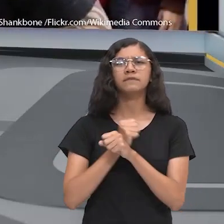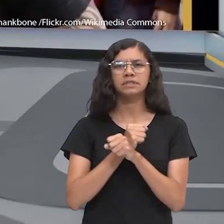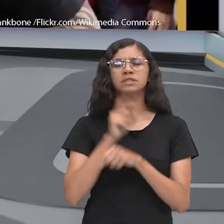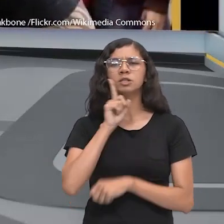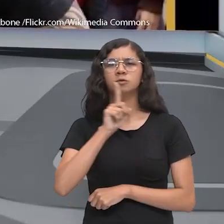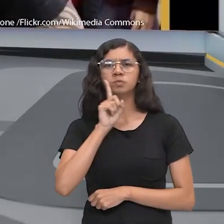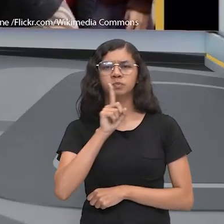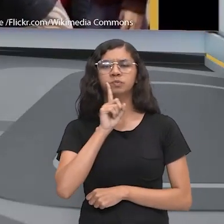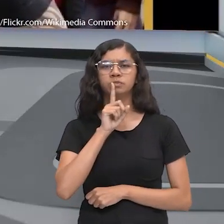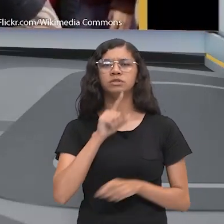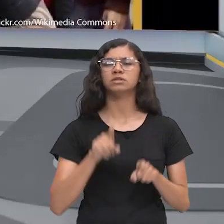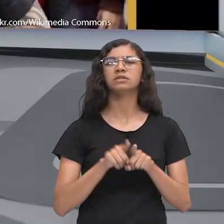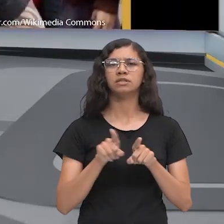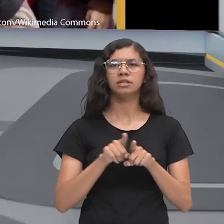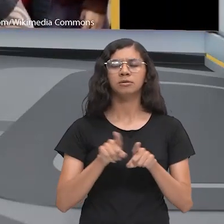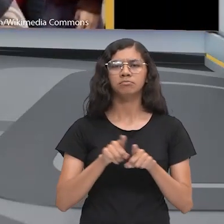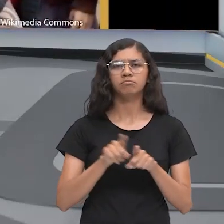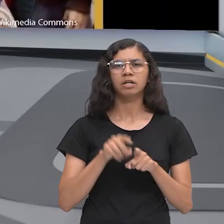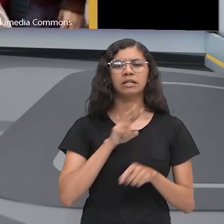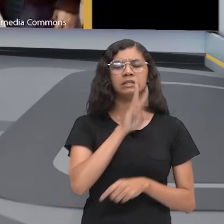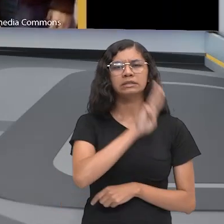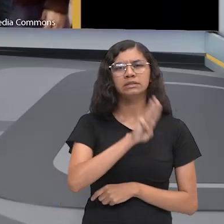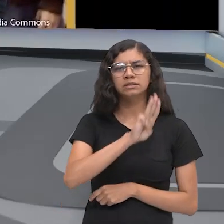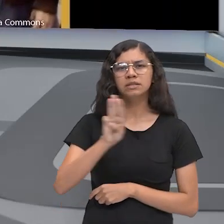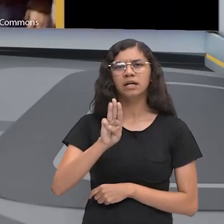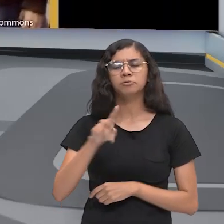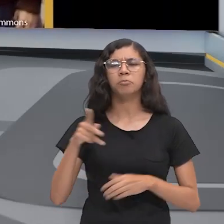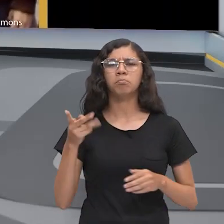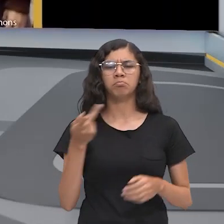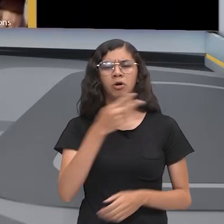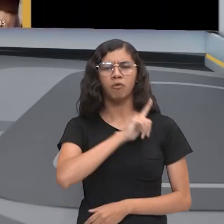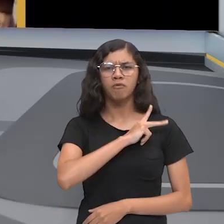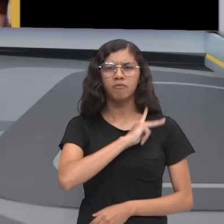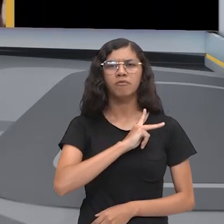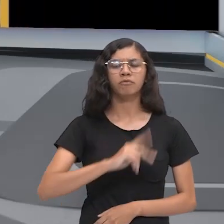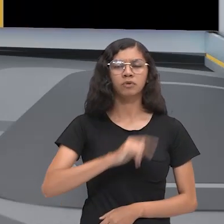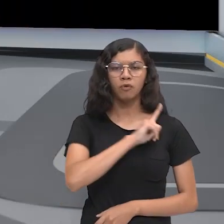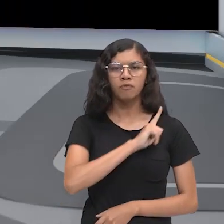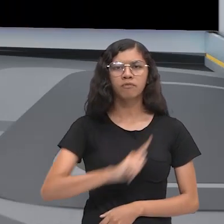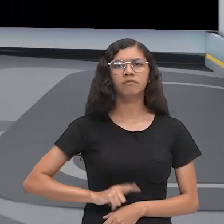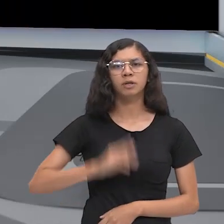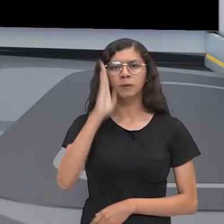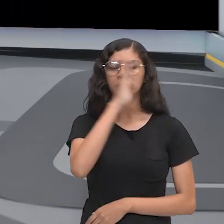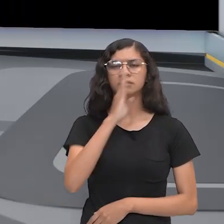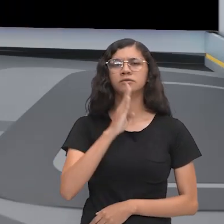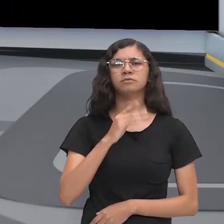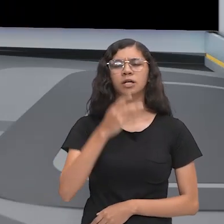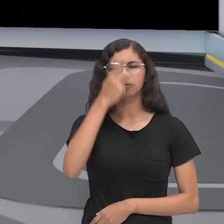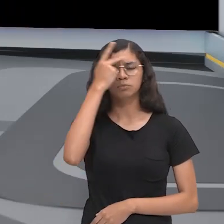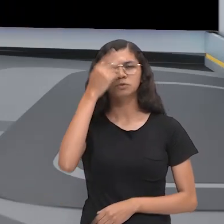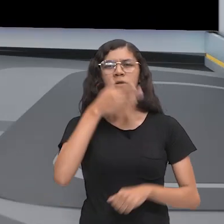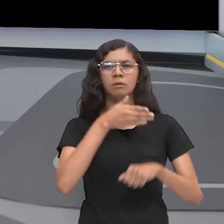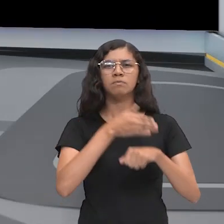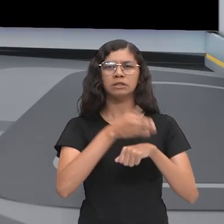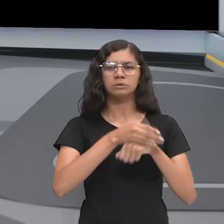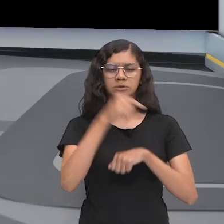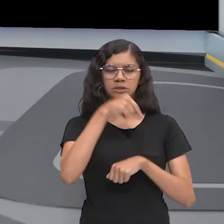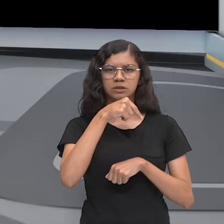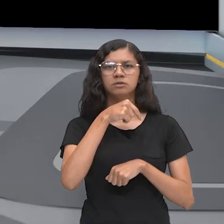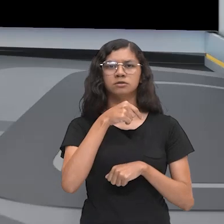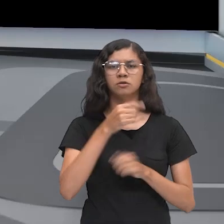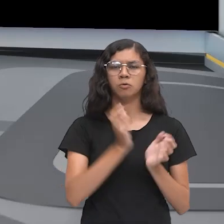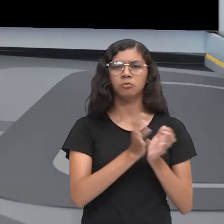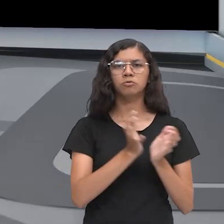e alguns sites governamentais brasileiros. Os ativistas desse movimento às vezes postam vídeos